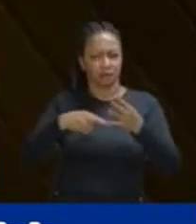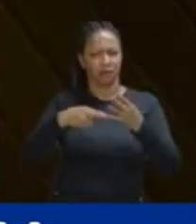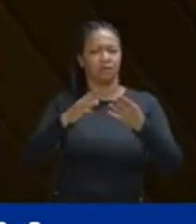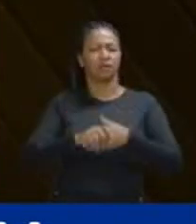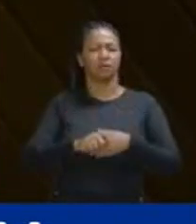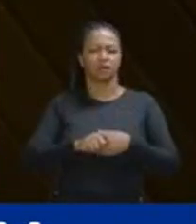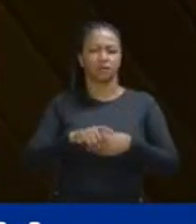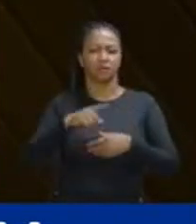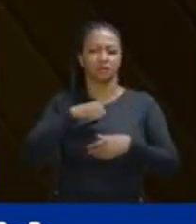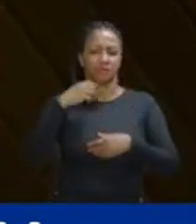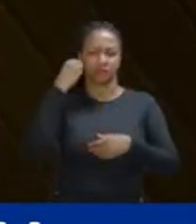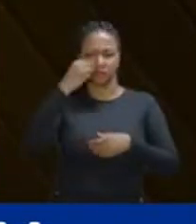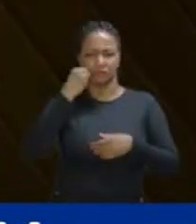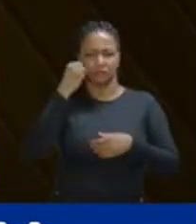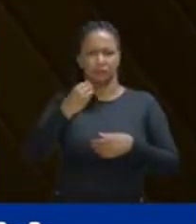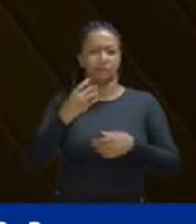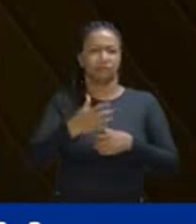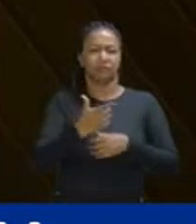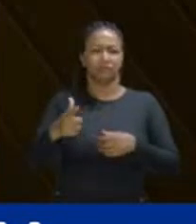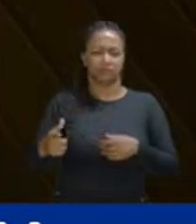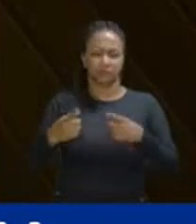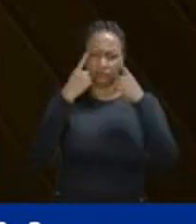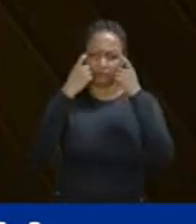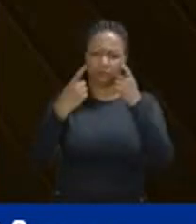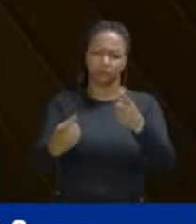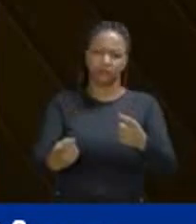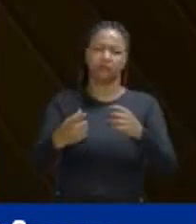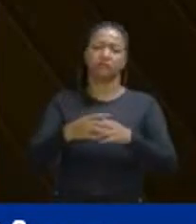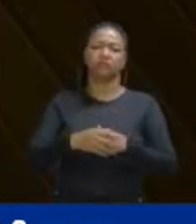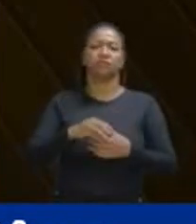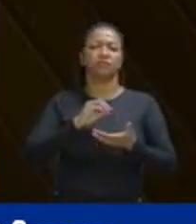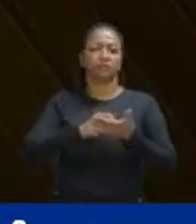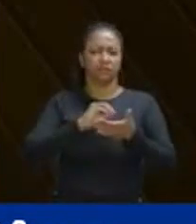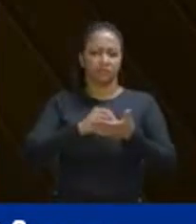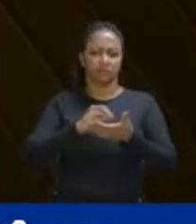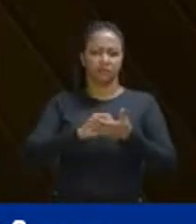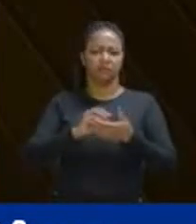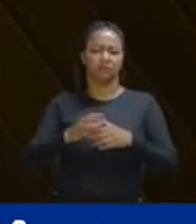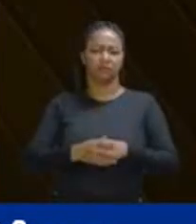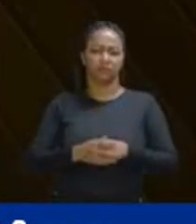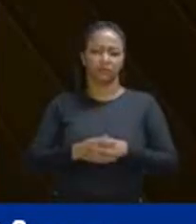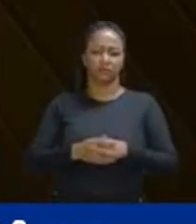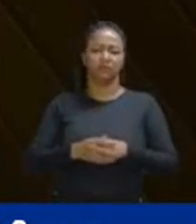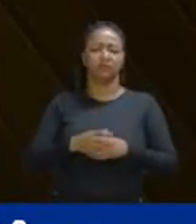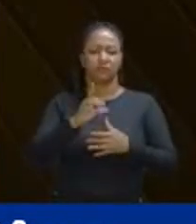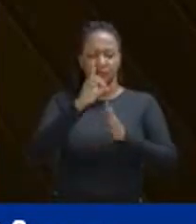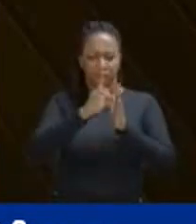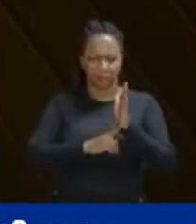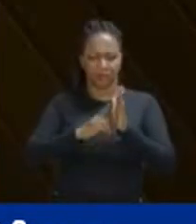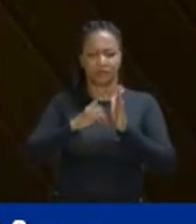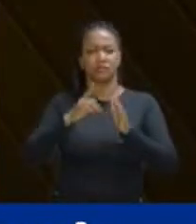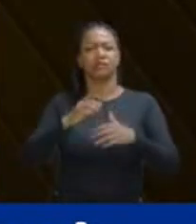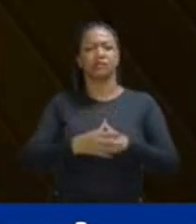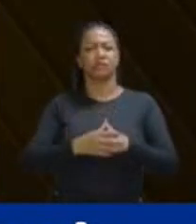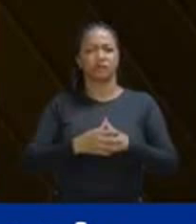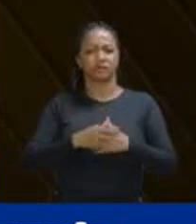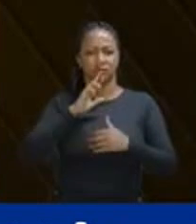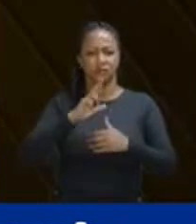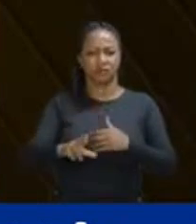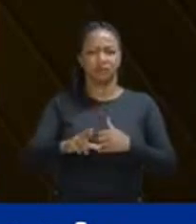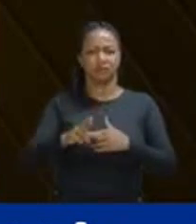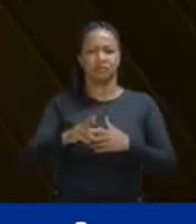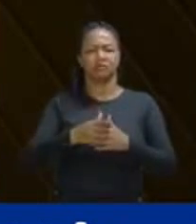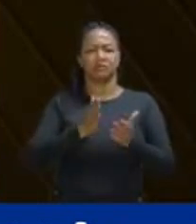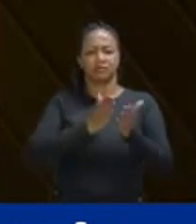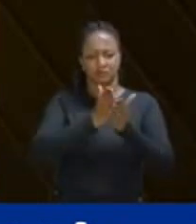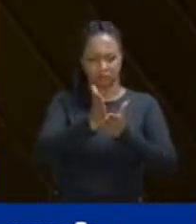recursais intrínsecos, cabimento, interesse, legitimidade e inexistência de fato extintivo do direito de recorrer, e extrínsecos, regularidade